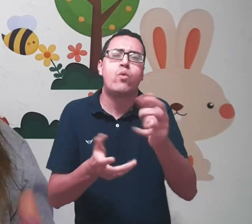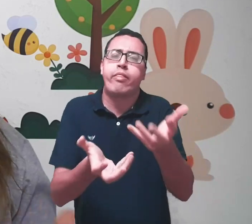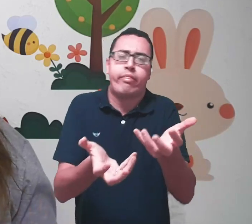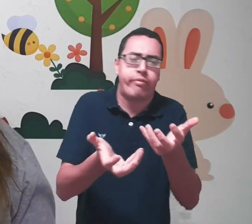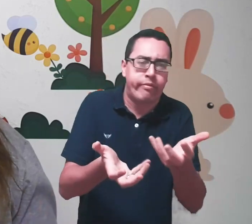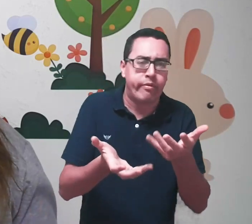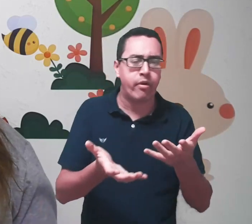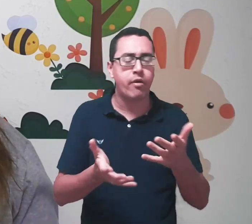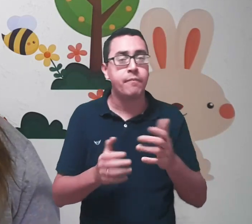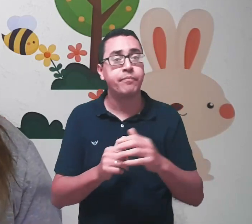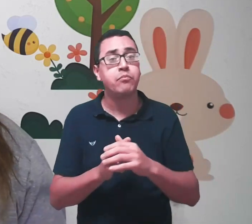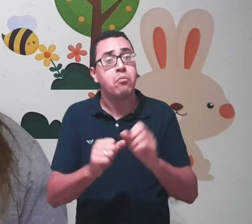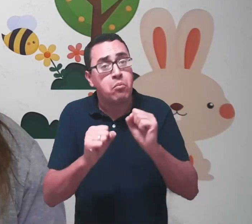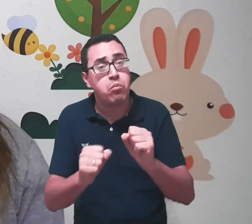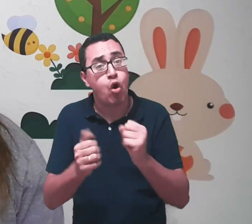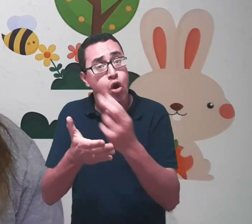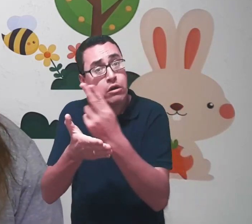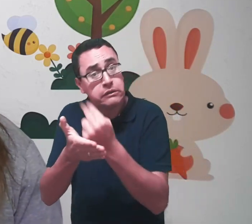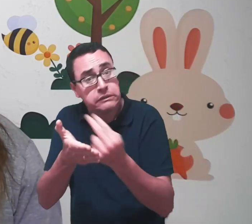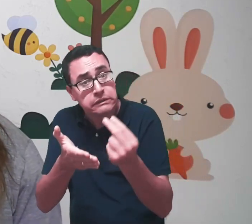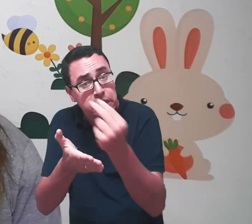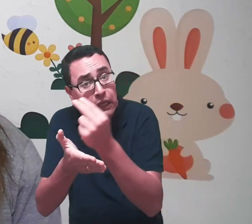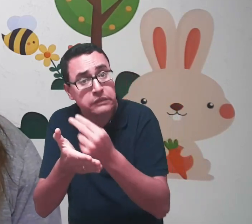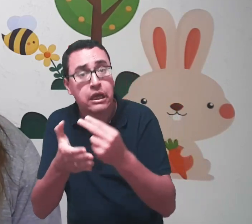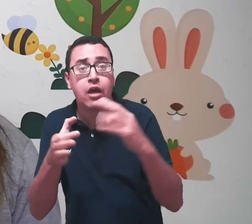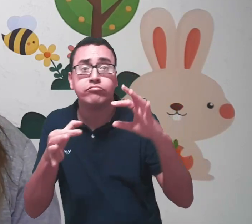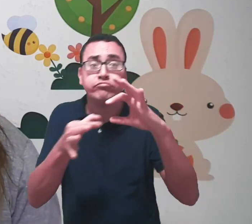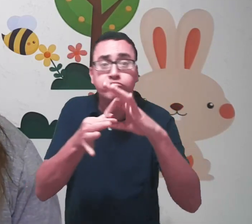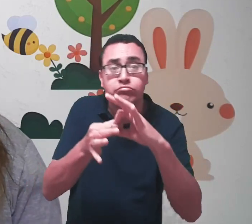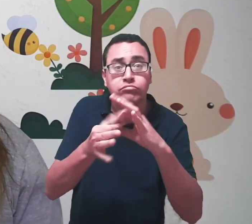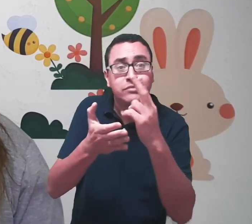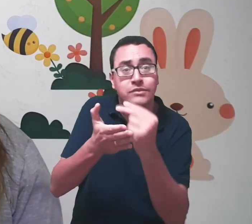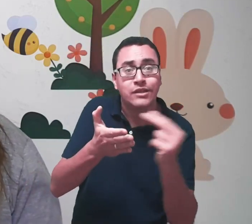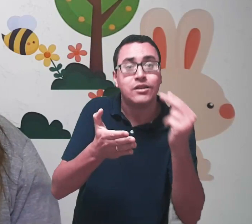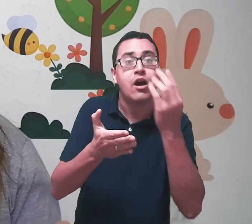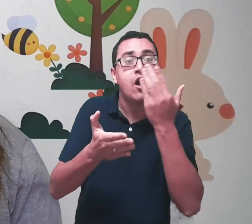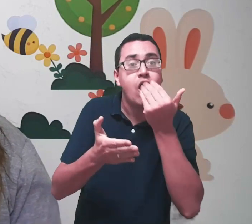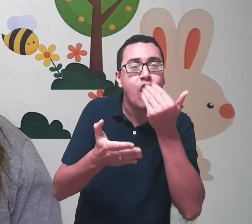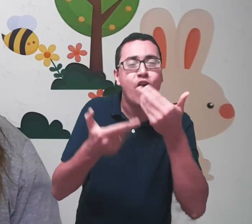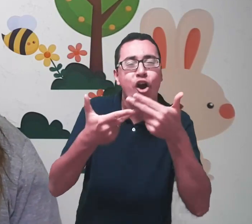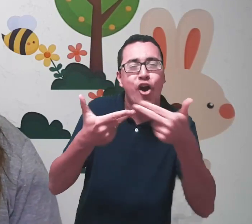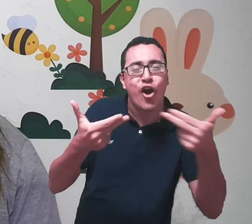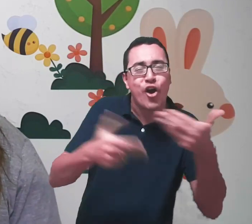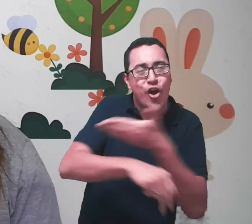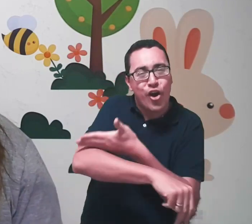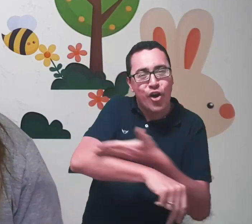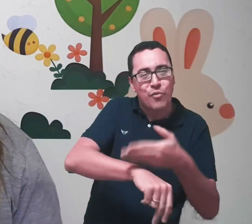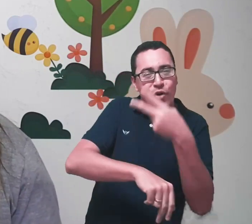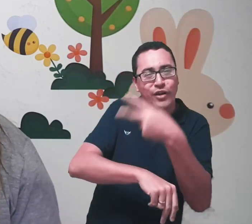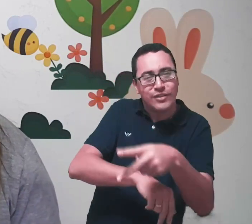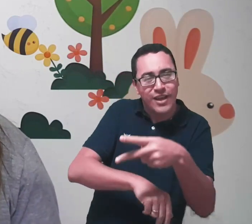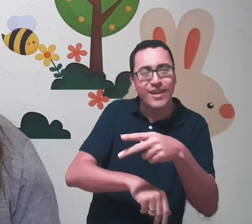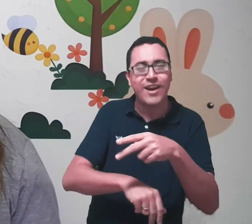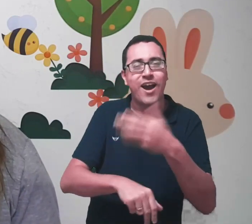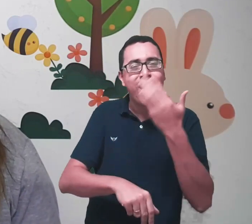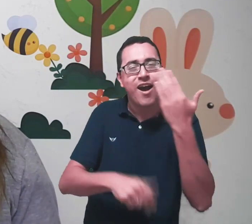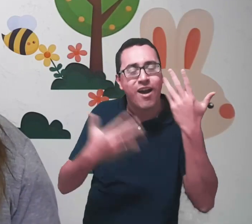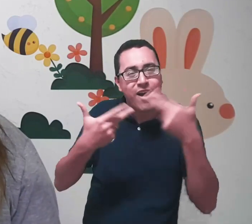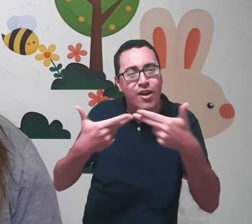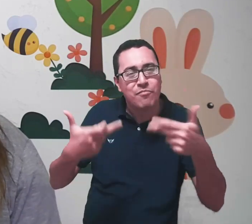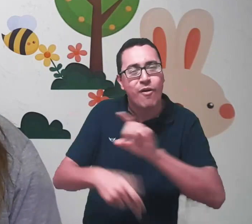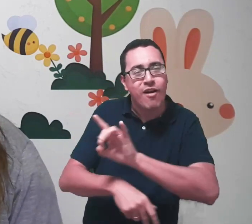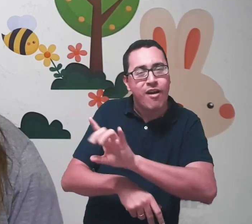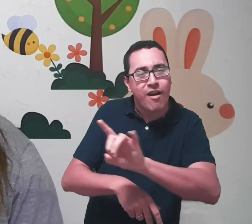com um desenho de um animal e aquilo que ele gosta de comer. E aí você tem para cada animal um hábito